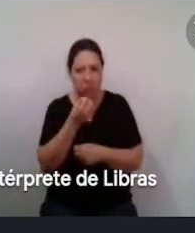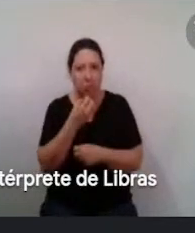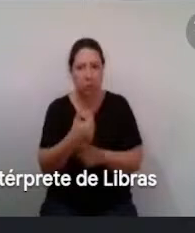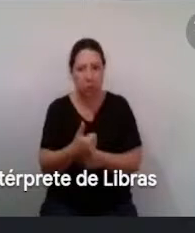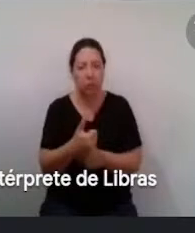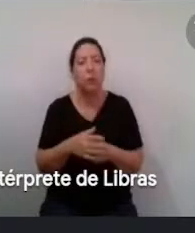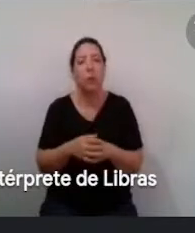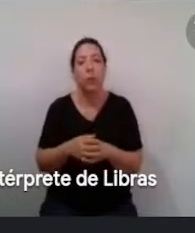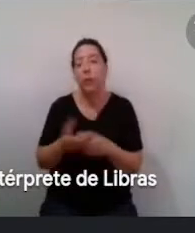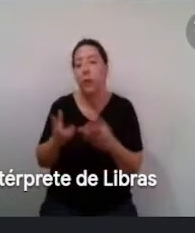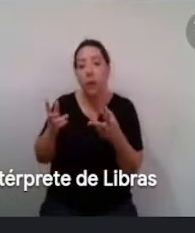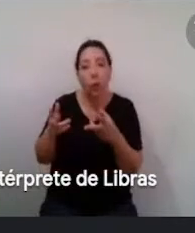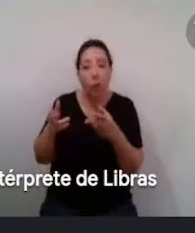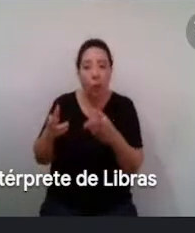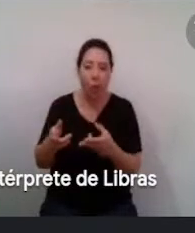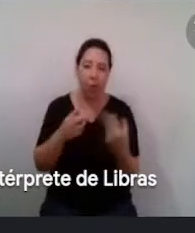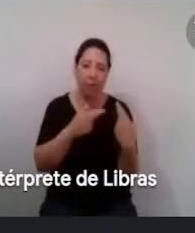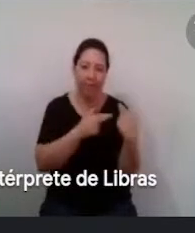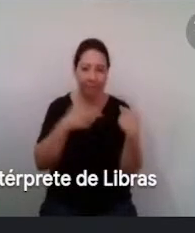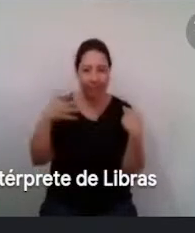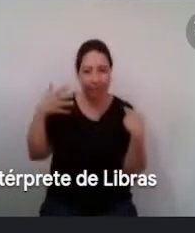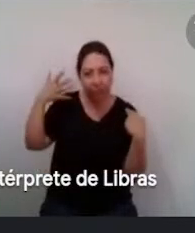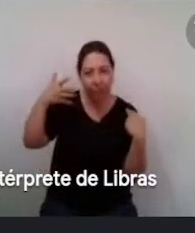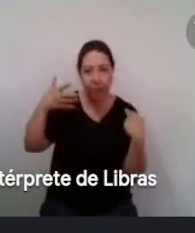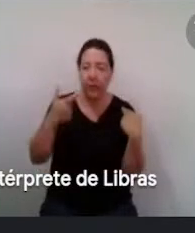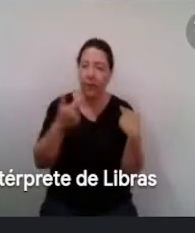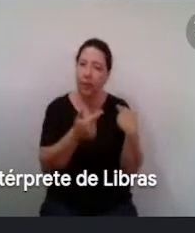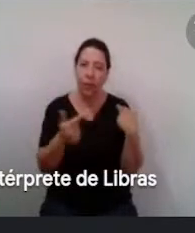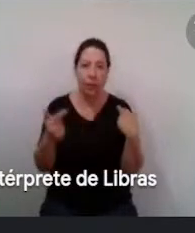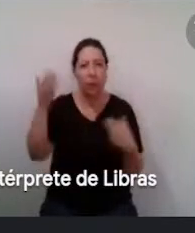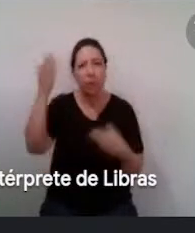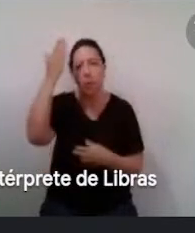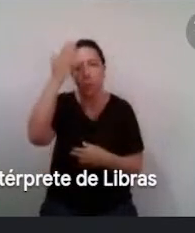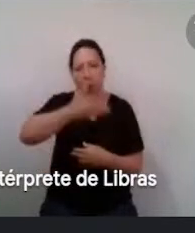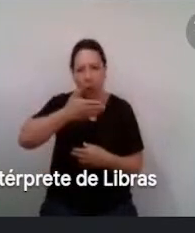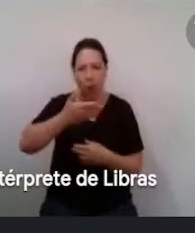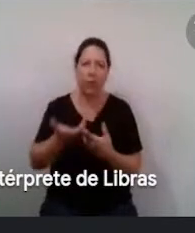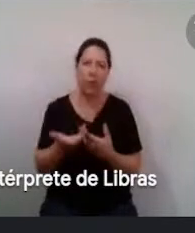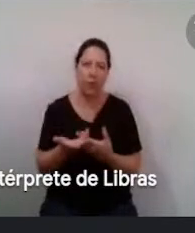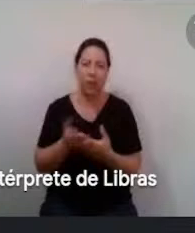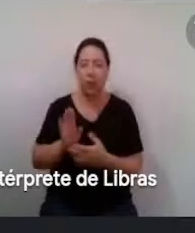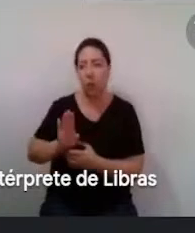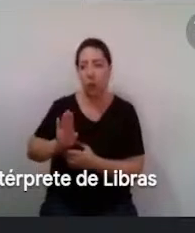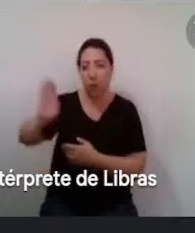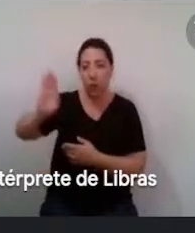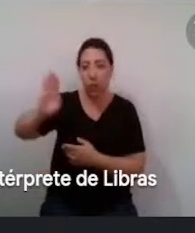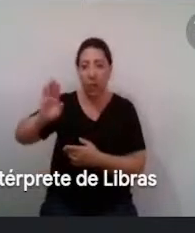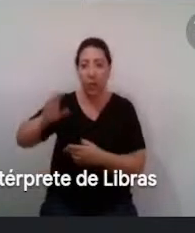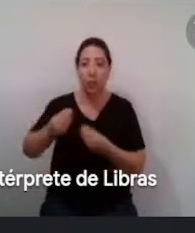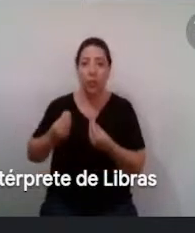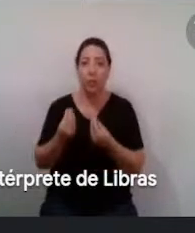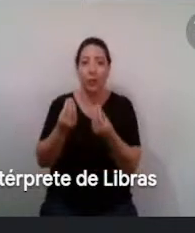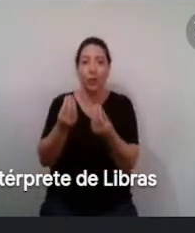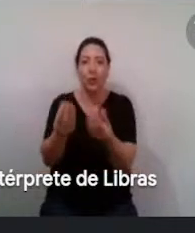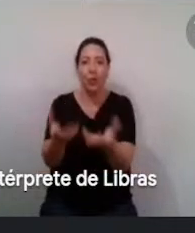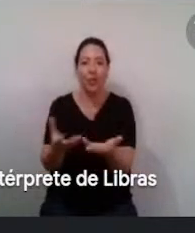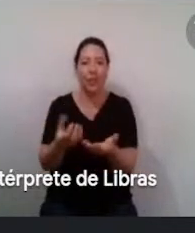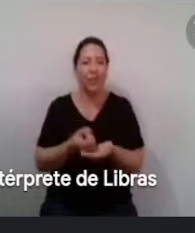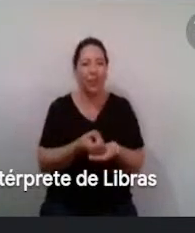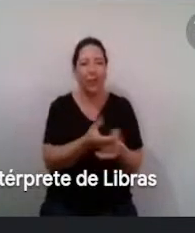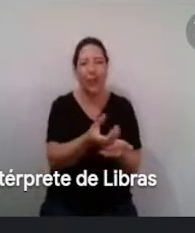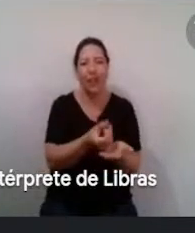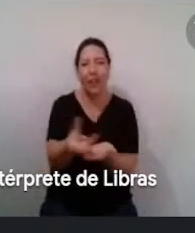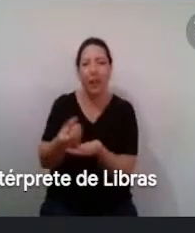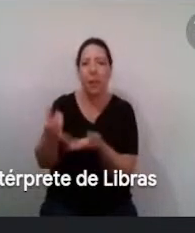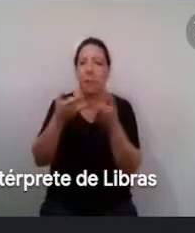há provas nos autos que comprovam que os recorridos estariam ofertando, doando ou distribuindo máscaras